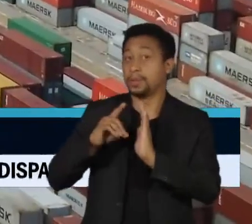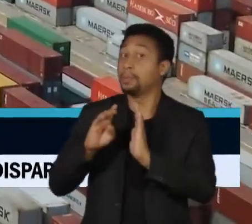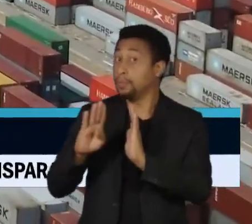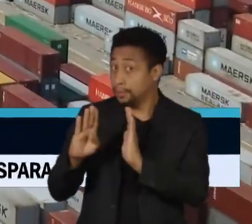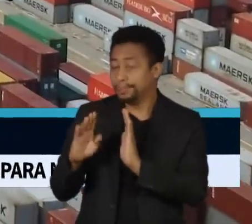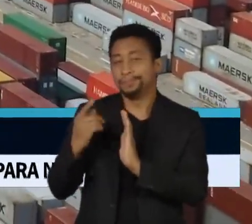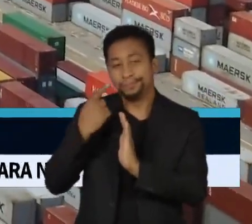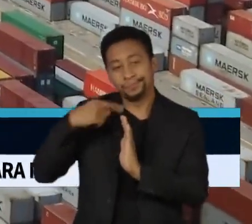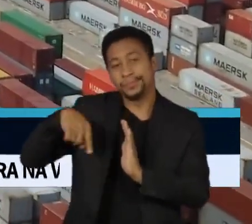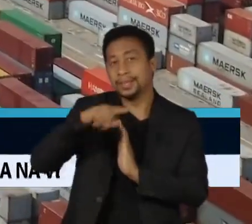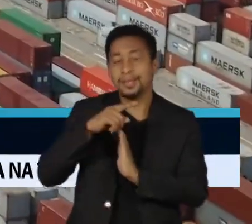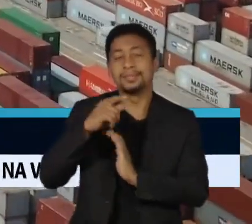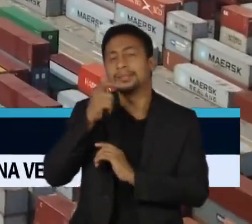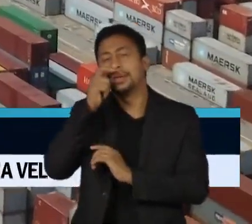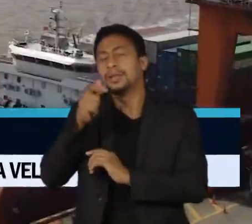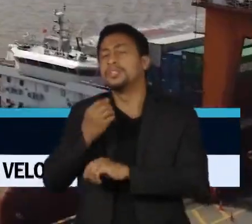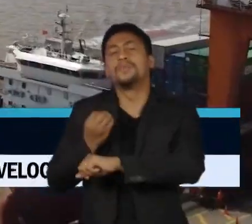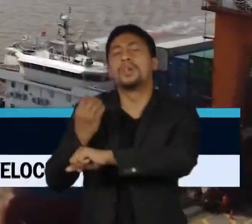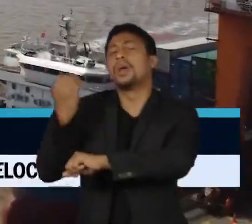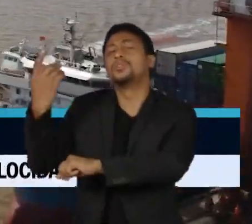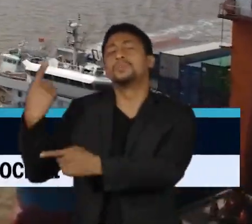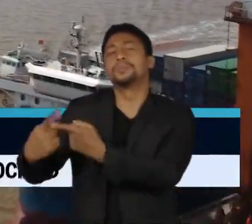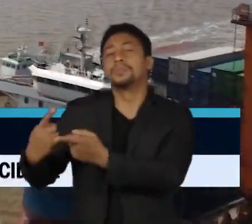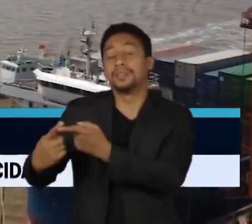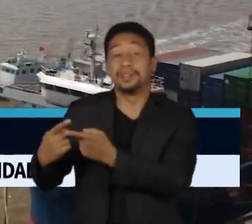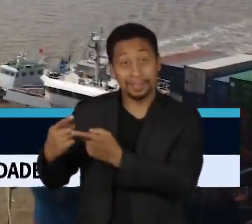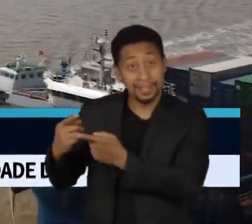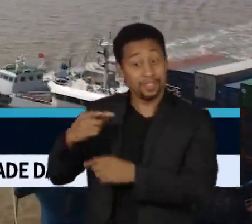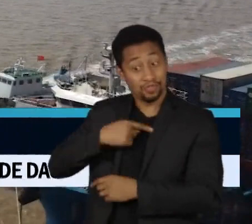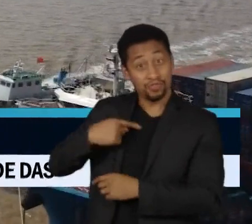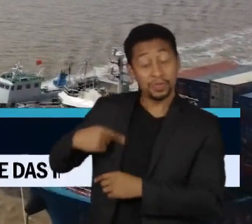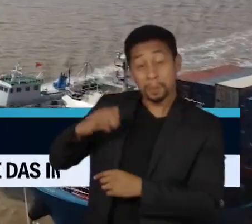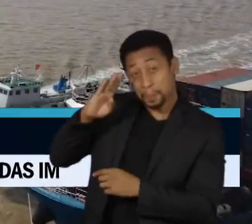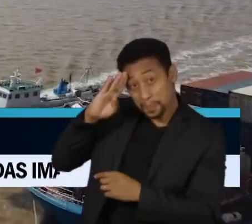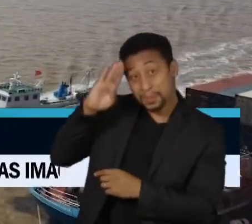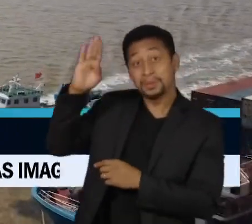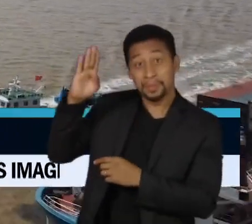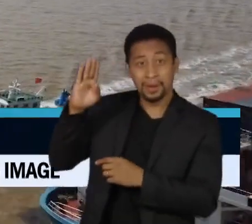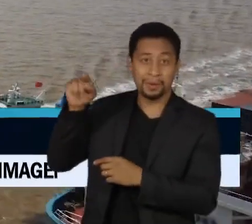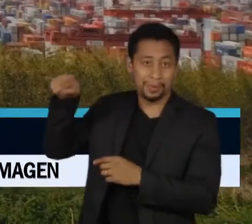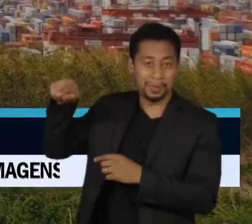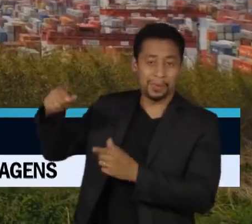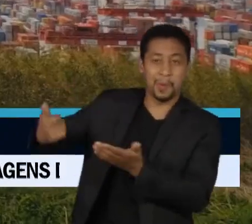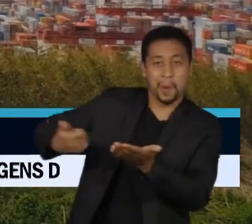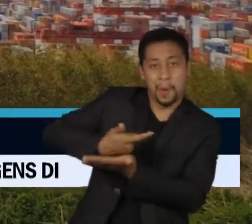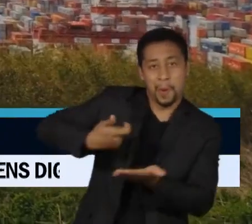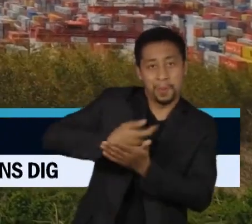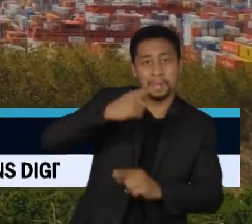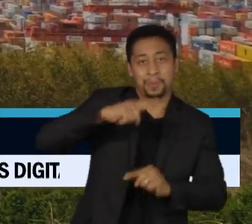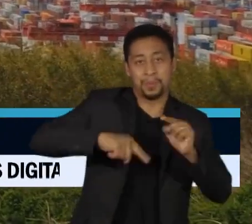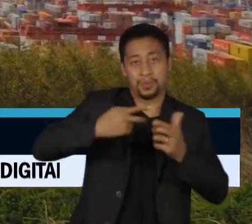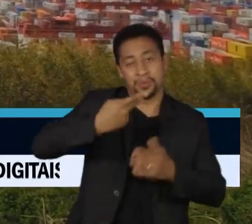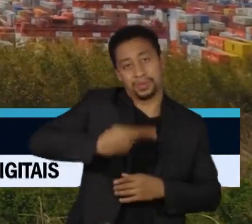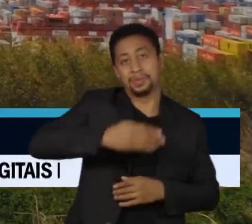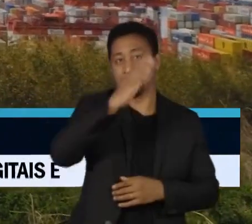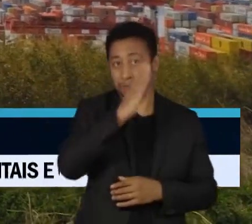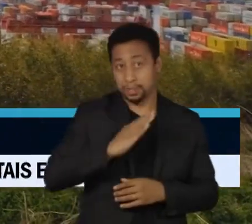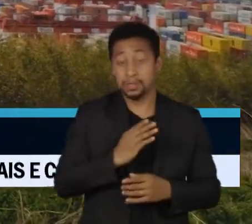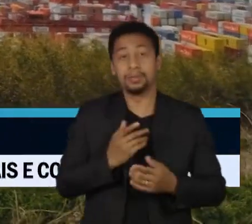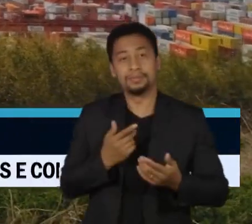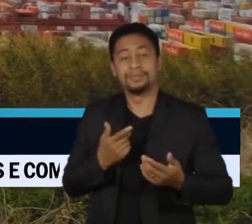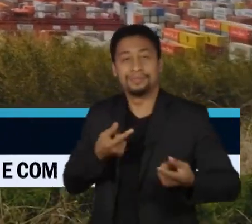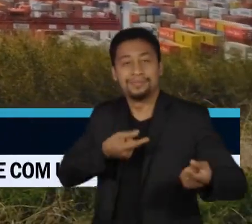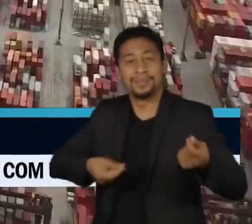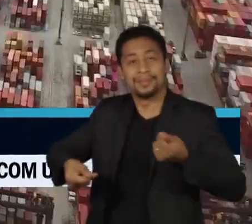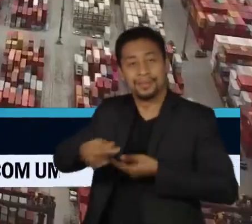dos empresários na viagem faz sentido. A China é o principal destino dos produtos brasileiros. O comércio entre os dois países somou mais